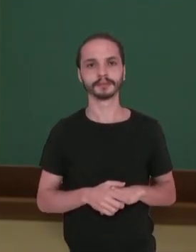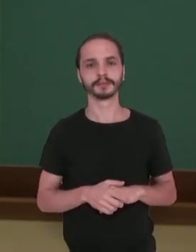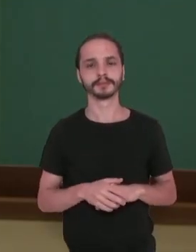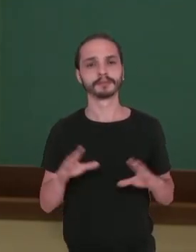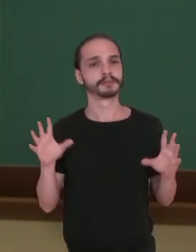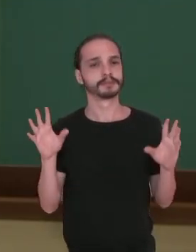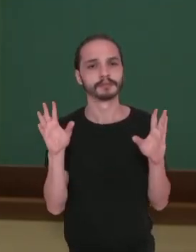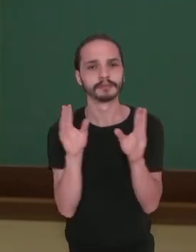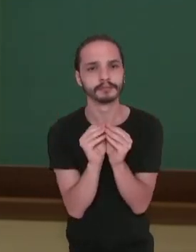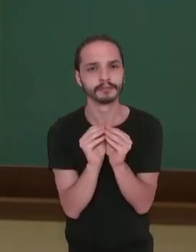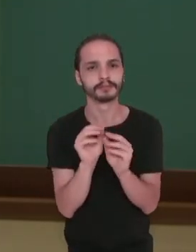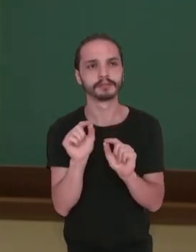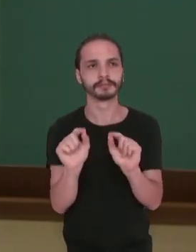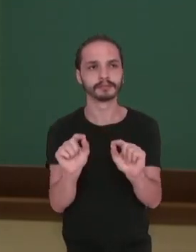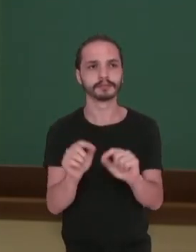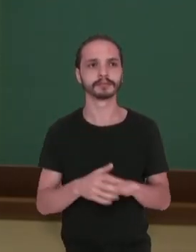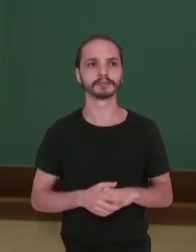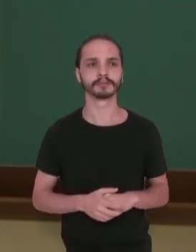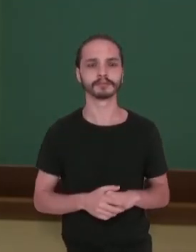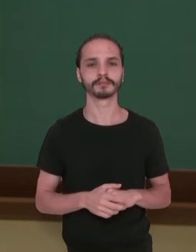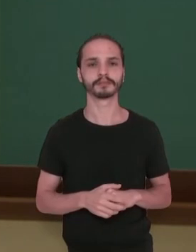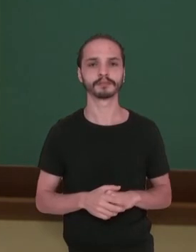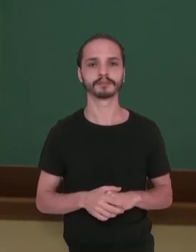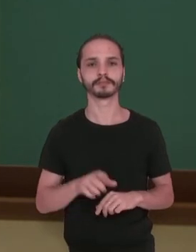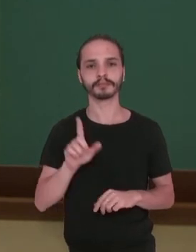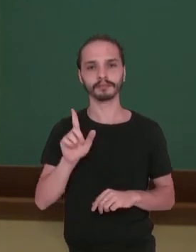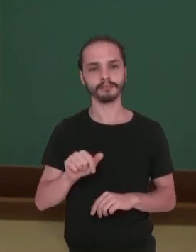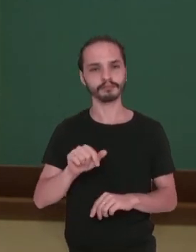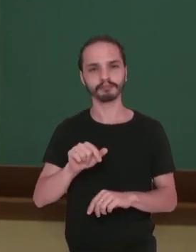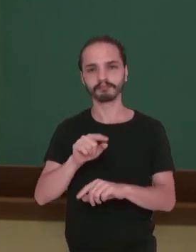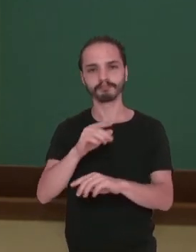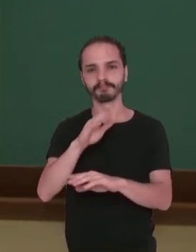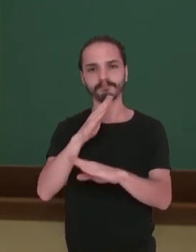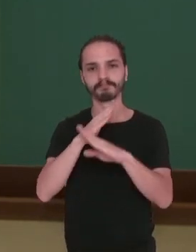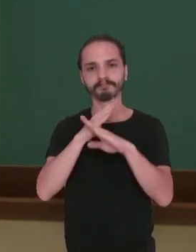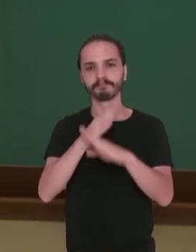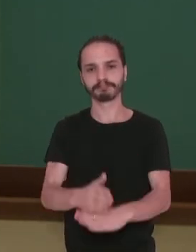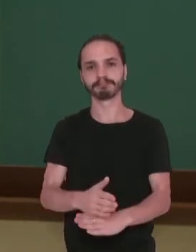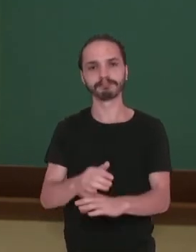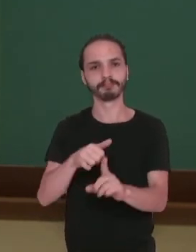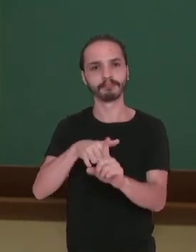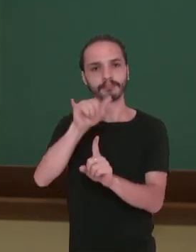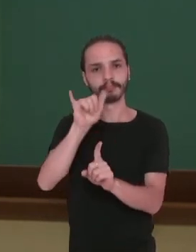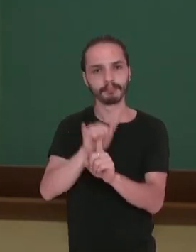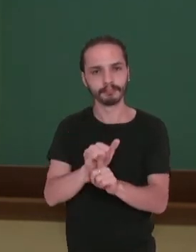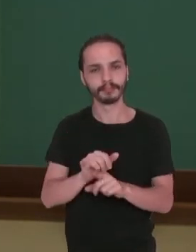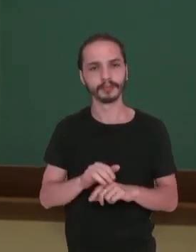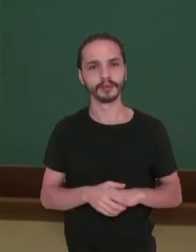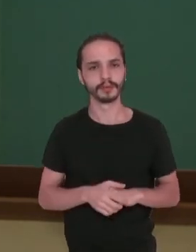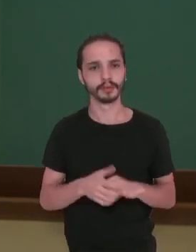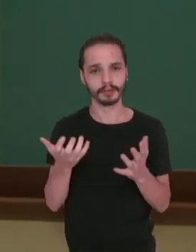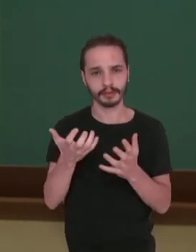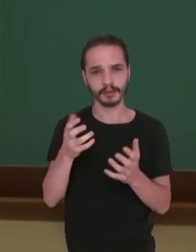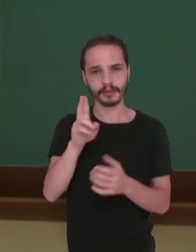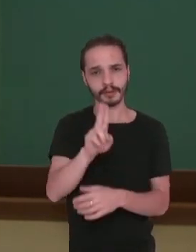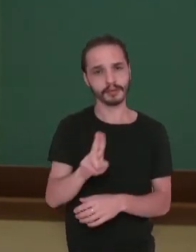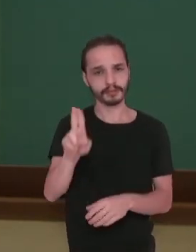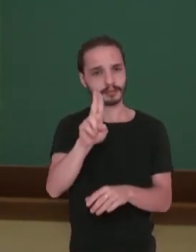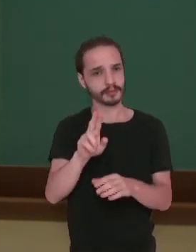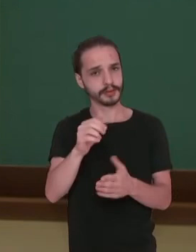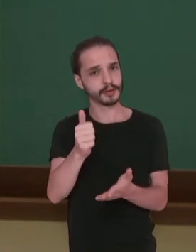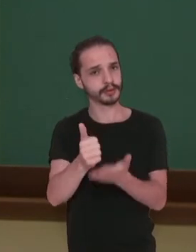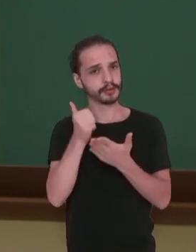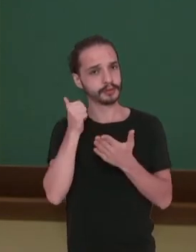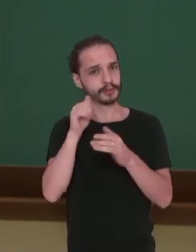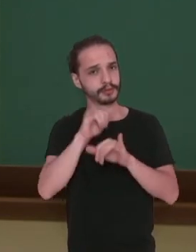Sistematizando, tá aqui então, Stop the Bullying, né? Se você quiser usar isso, nos ajudar na campanha,